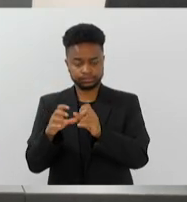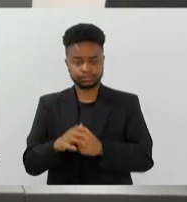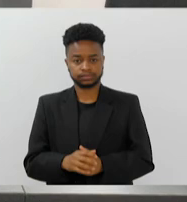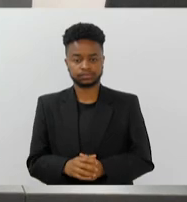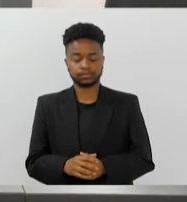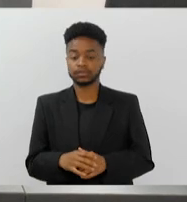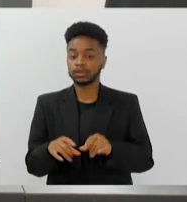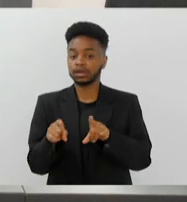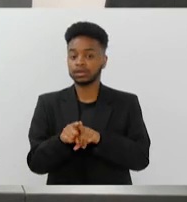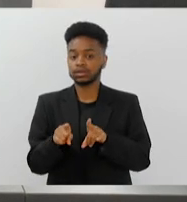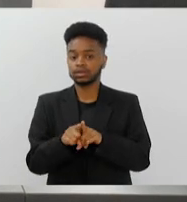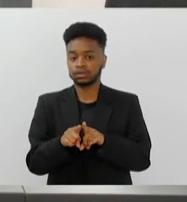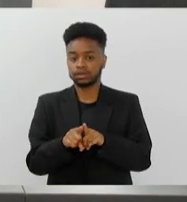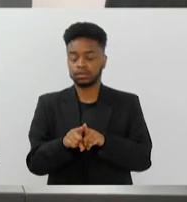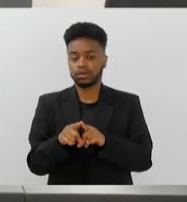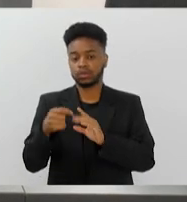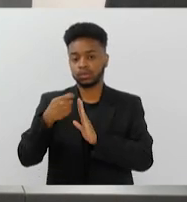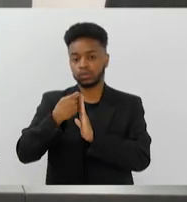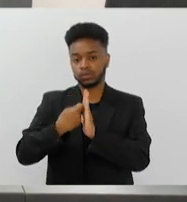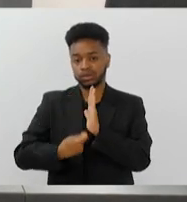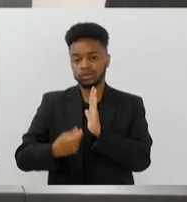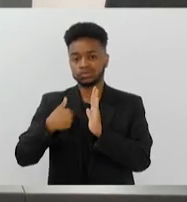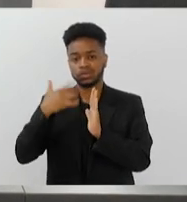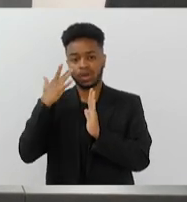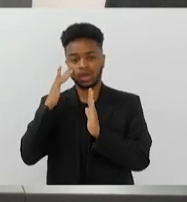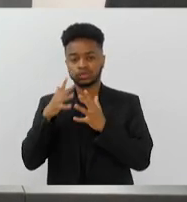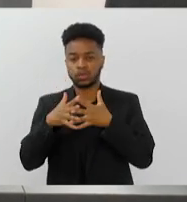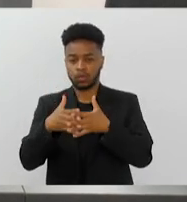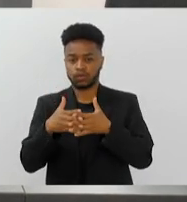Além disso, considero a redação confusa,